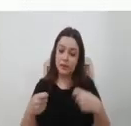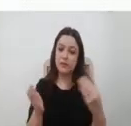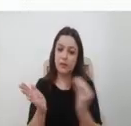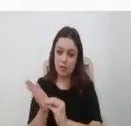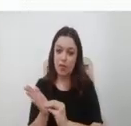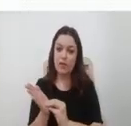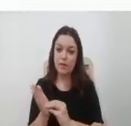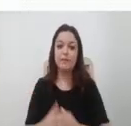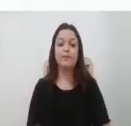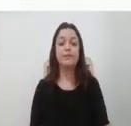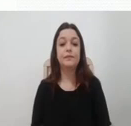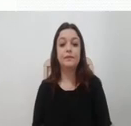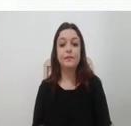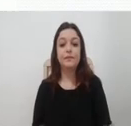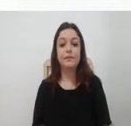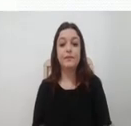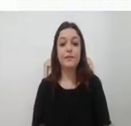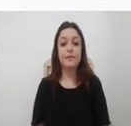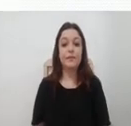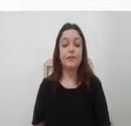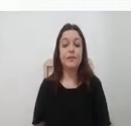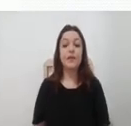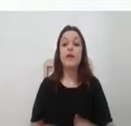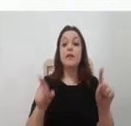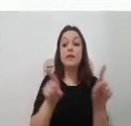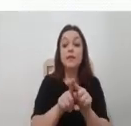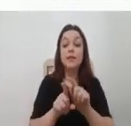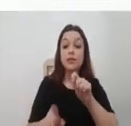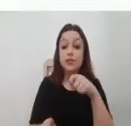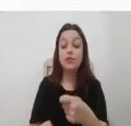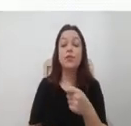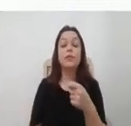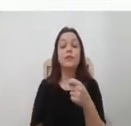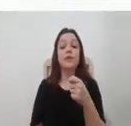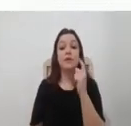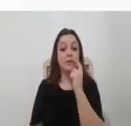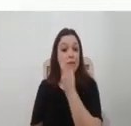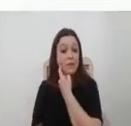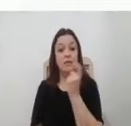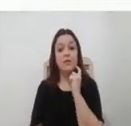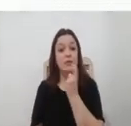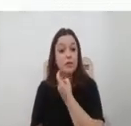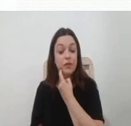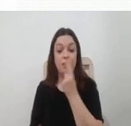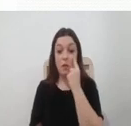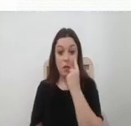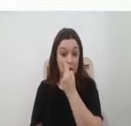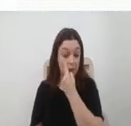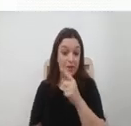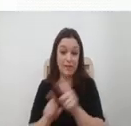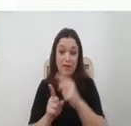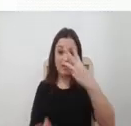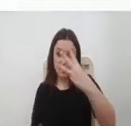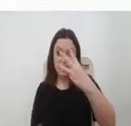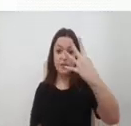acidental. Aqui, com relação à doença periodontal, a doença periodontal grau 3